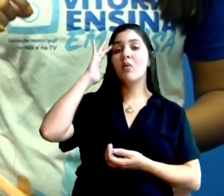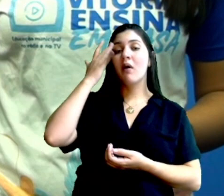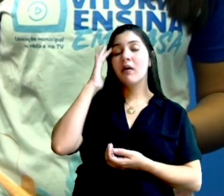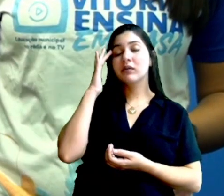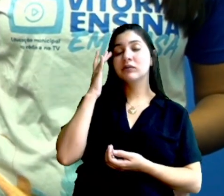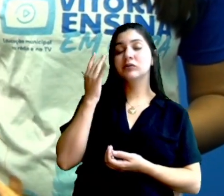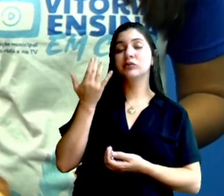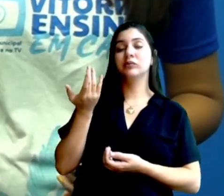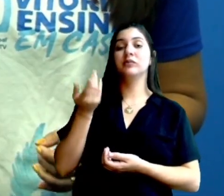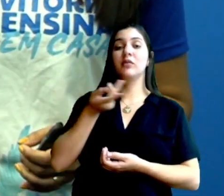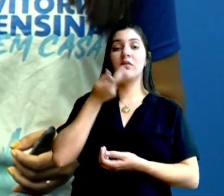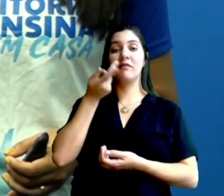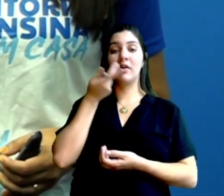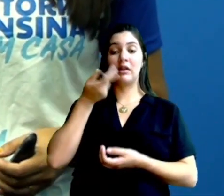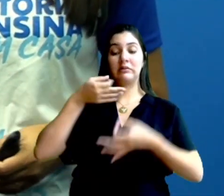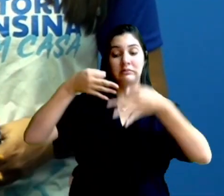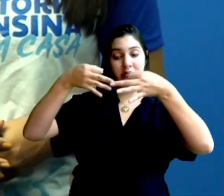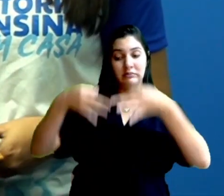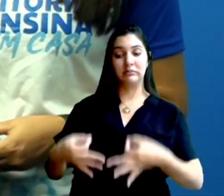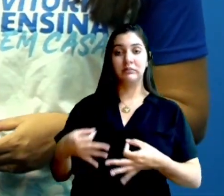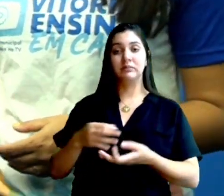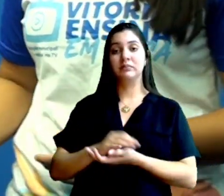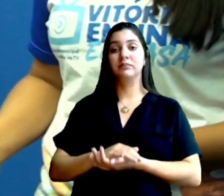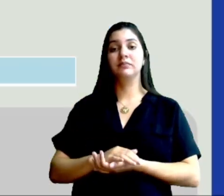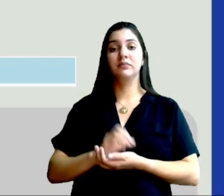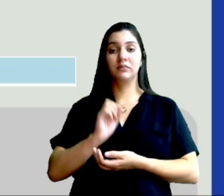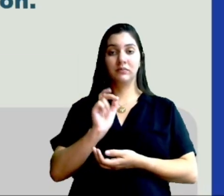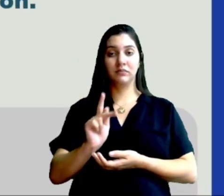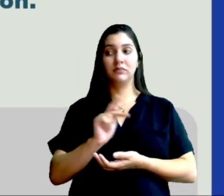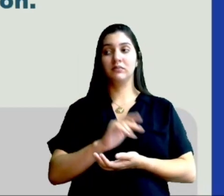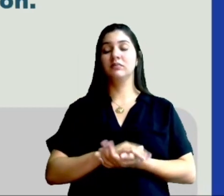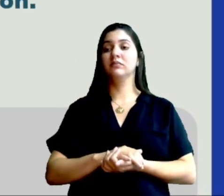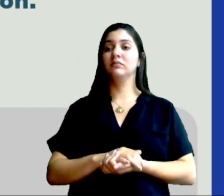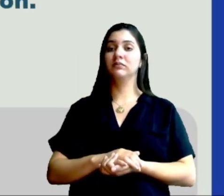não está falando de uma certeza, tá bom?